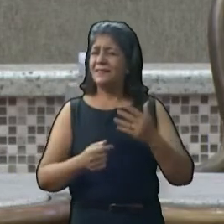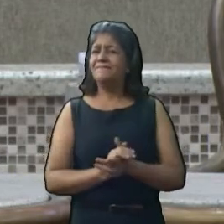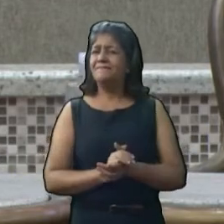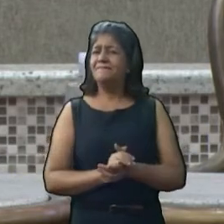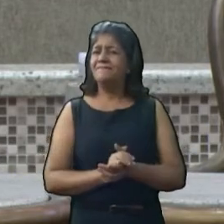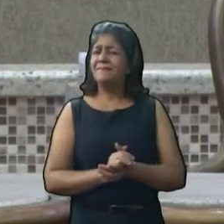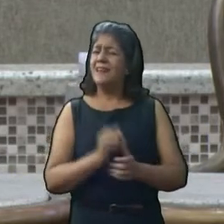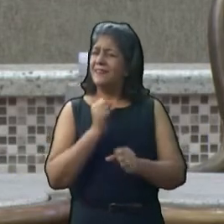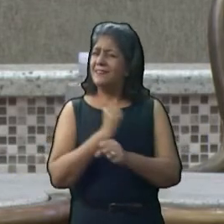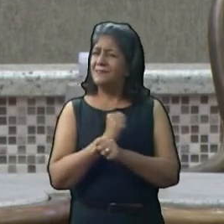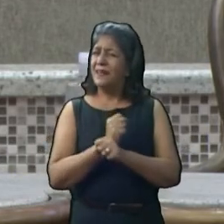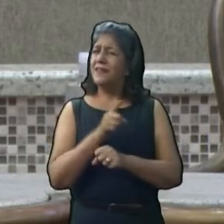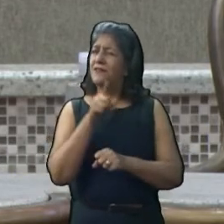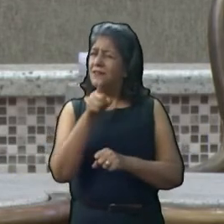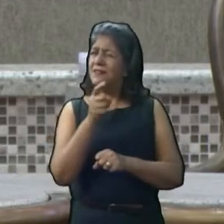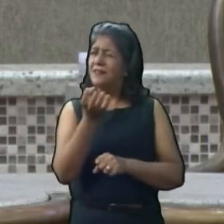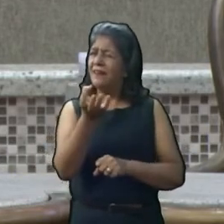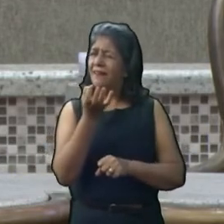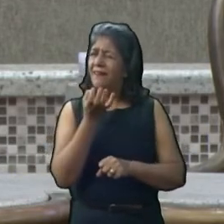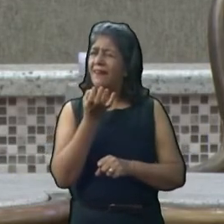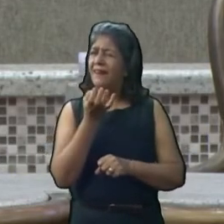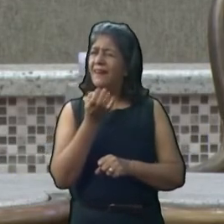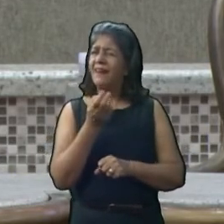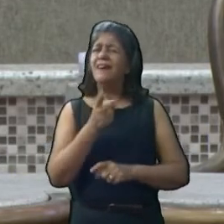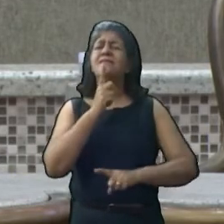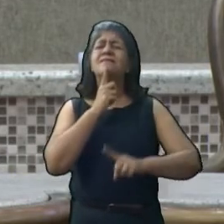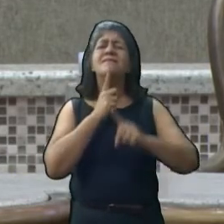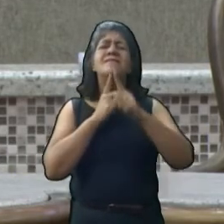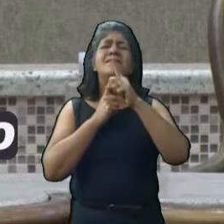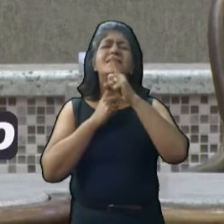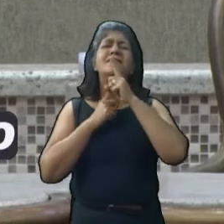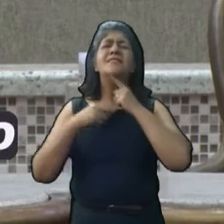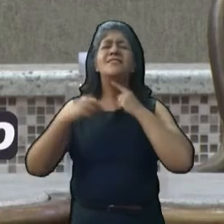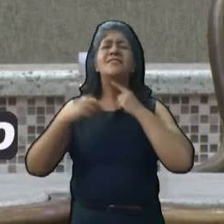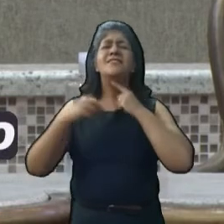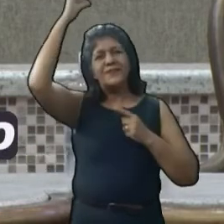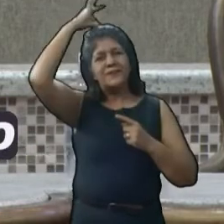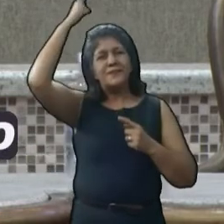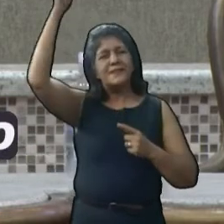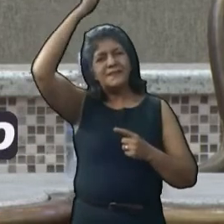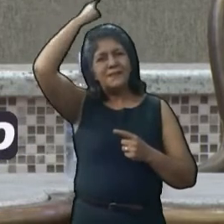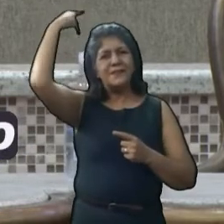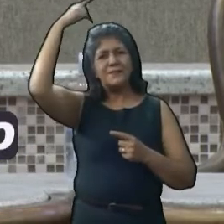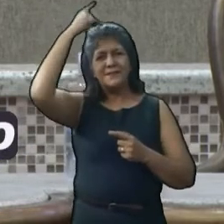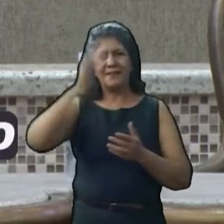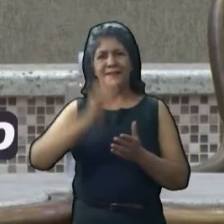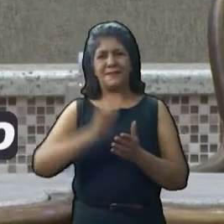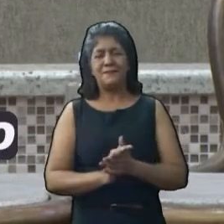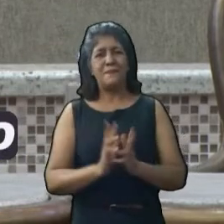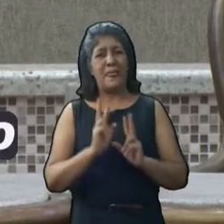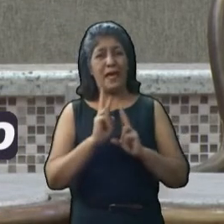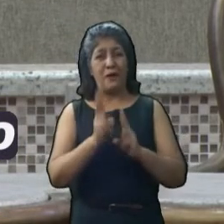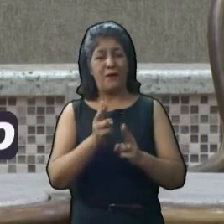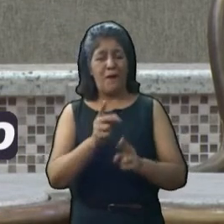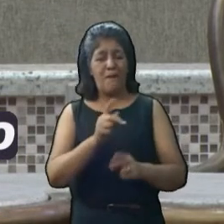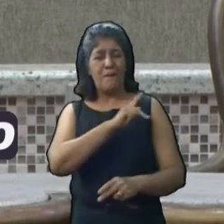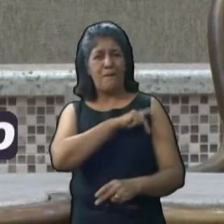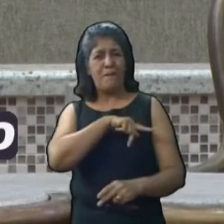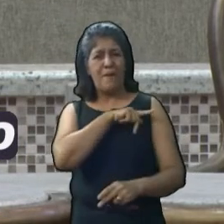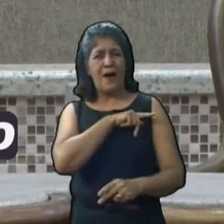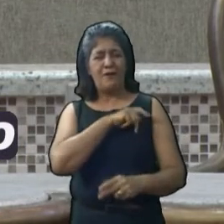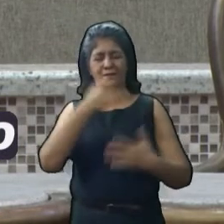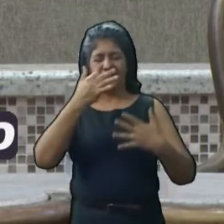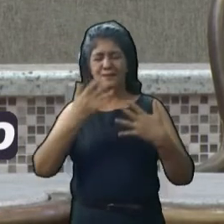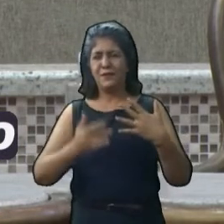paulo diz cantando e salmodiando ao senhor está escrito aqui com cânticos